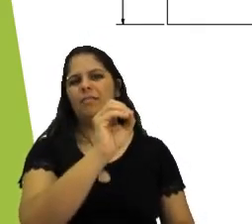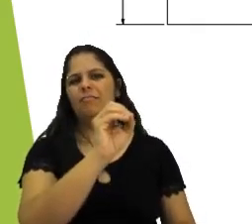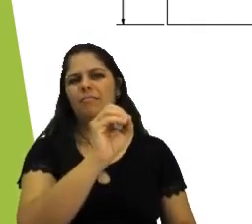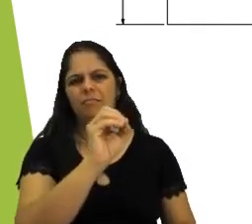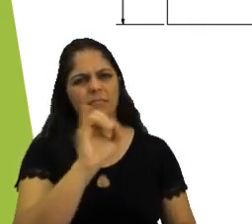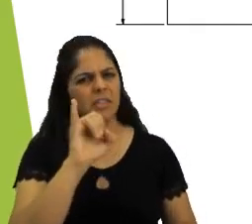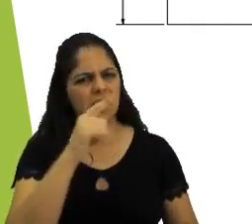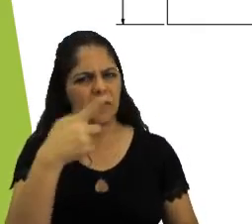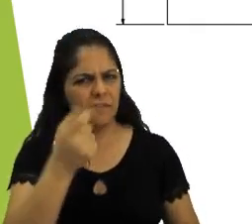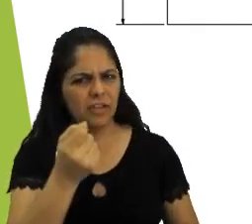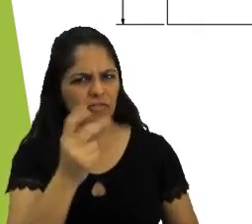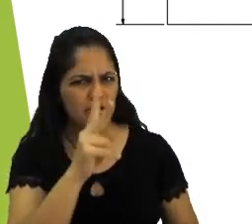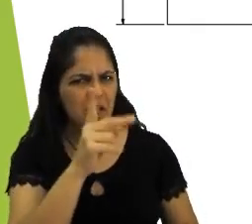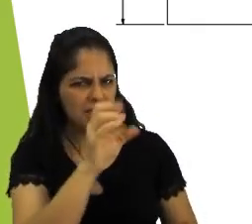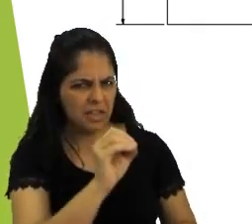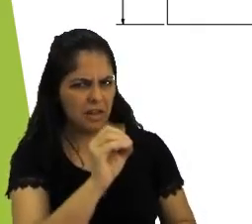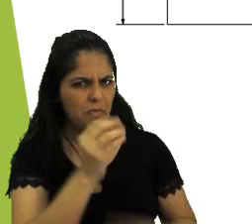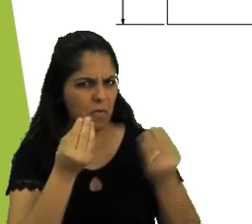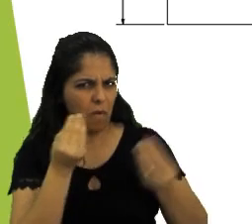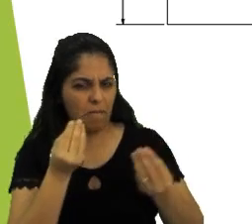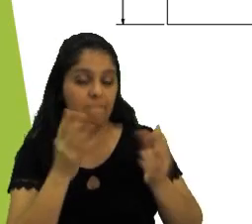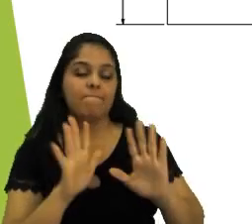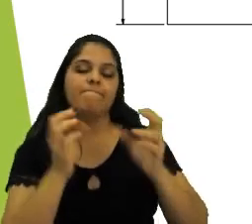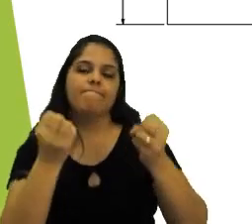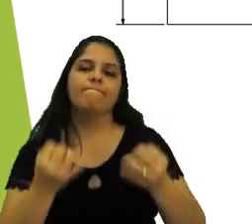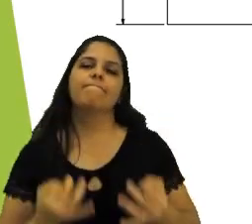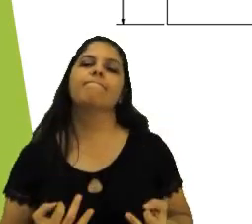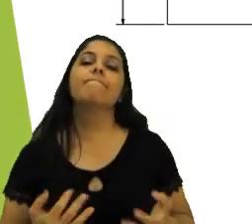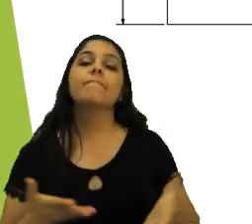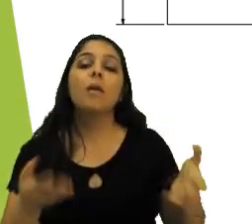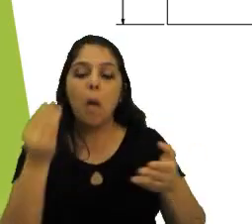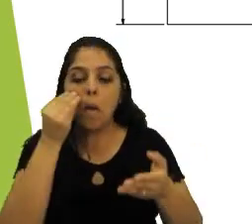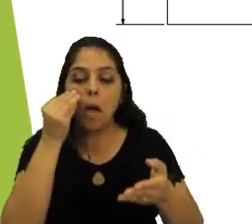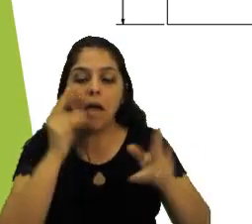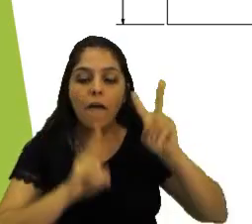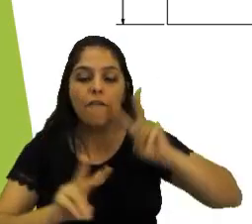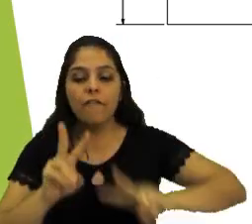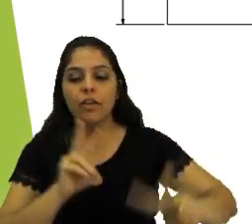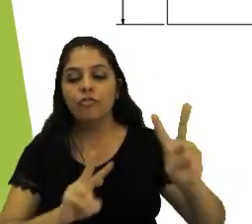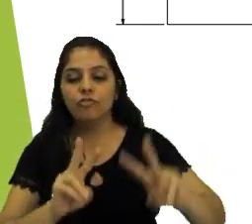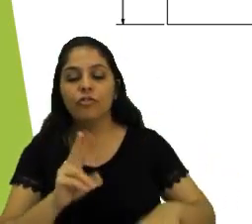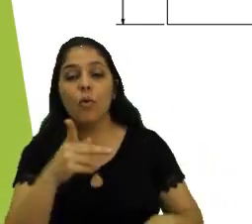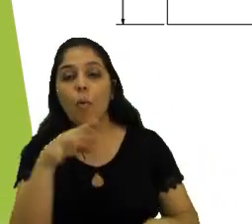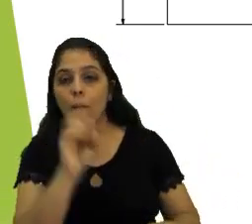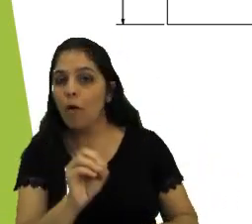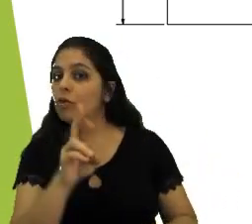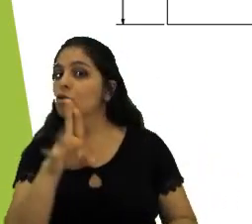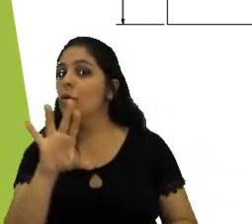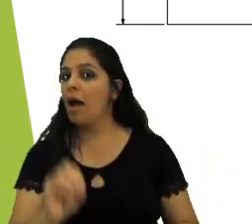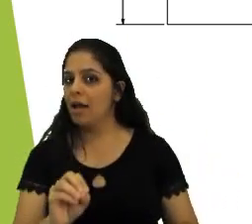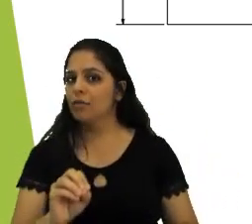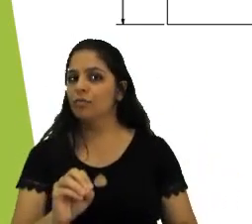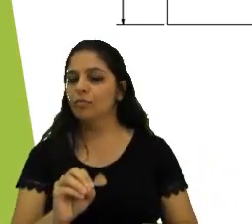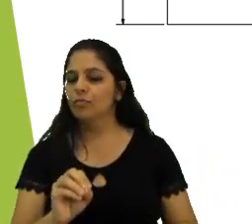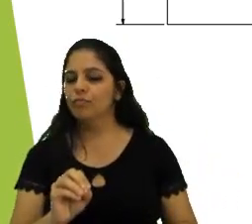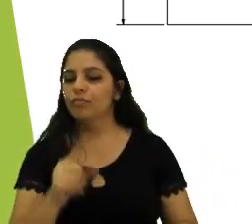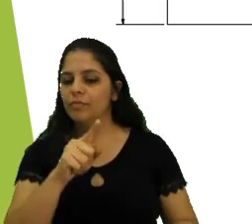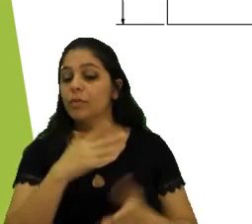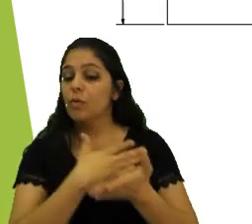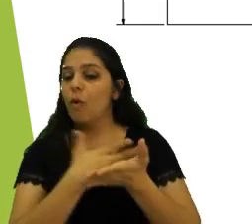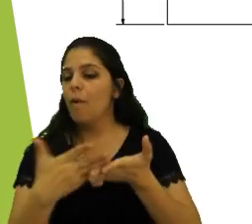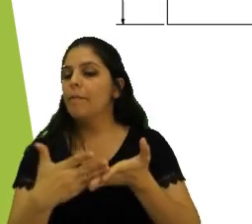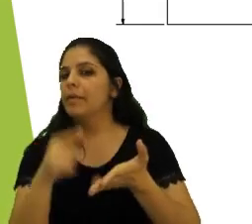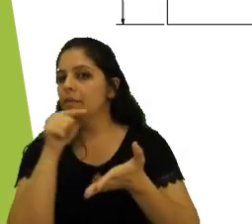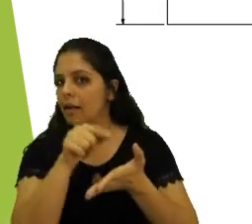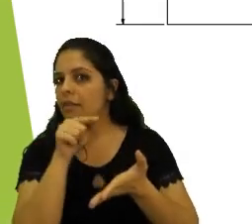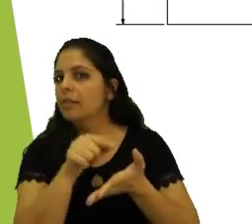explicar esse ponto também? Olha só, agora observando o ponto do raio, ele é aqui ó, a origem, né? E o ponto